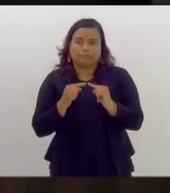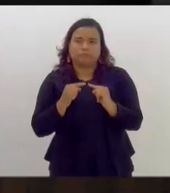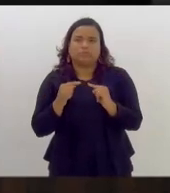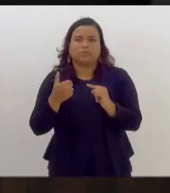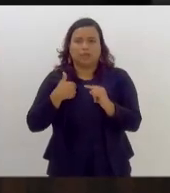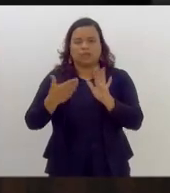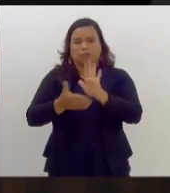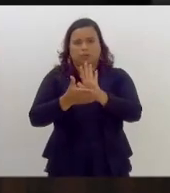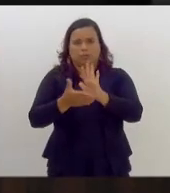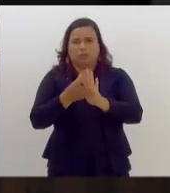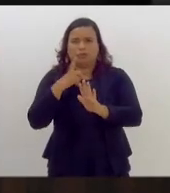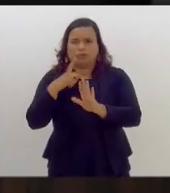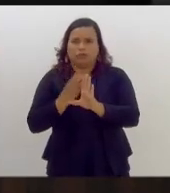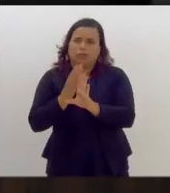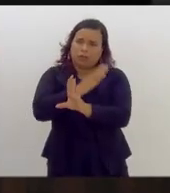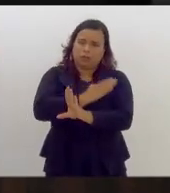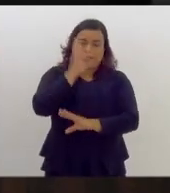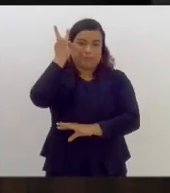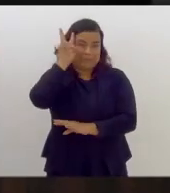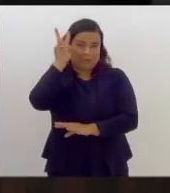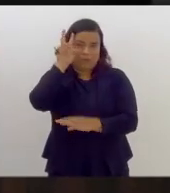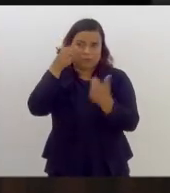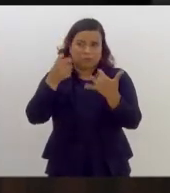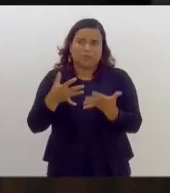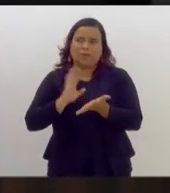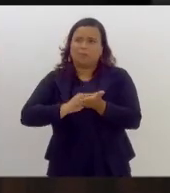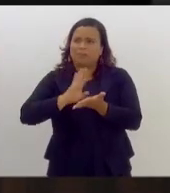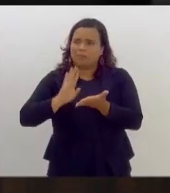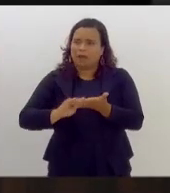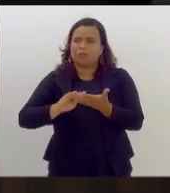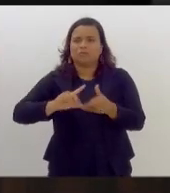tinha proposto segunda-feira uma pauta só